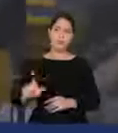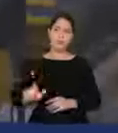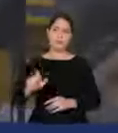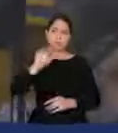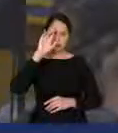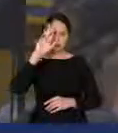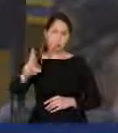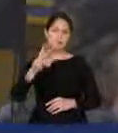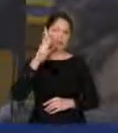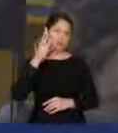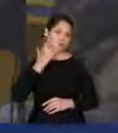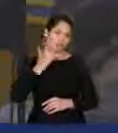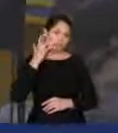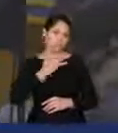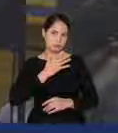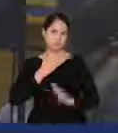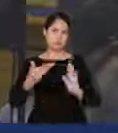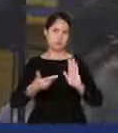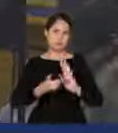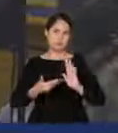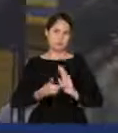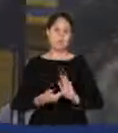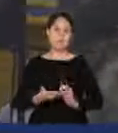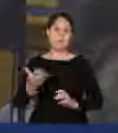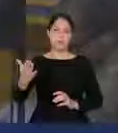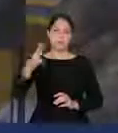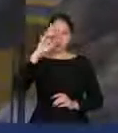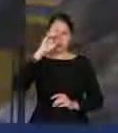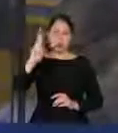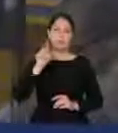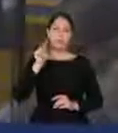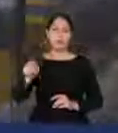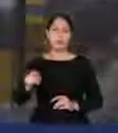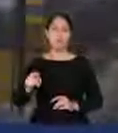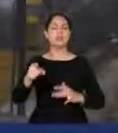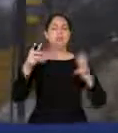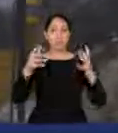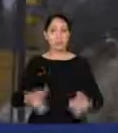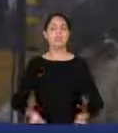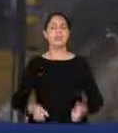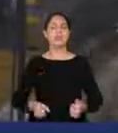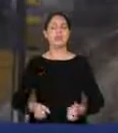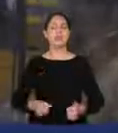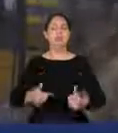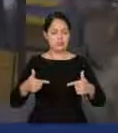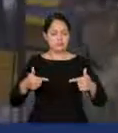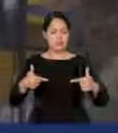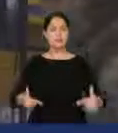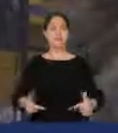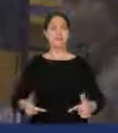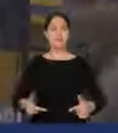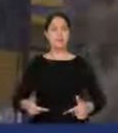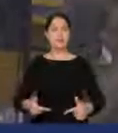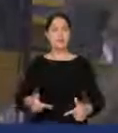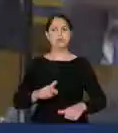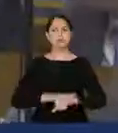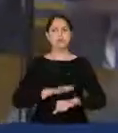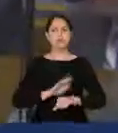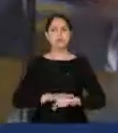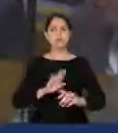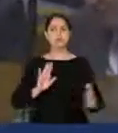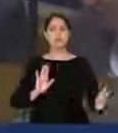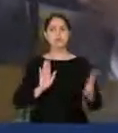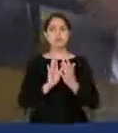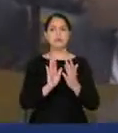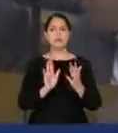feita. Foi Vossa Excelência que, desde o primeiro momento, topou fazer esse enfrentamento no intuito da gente